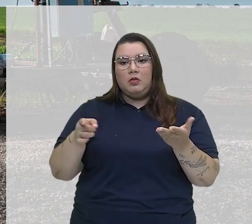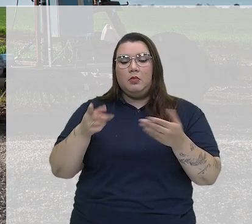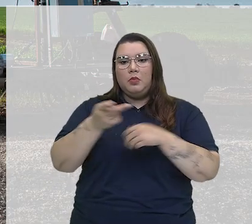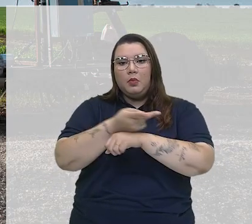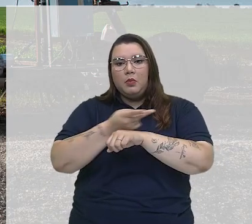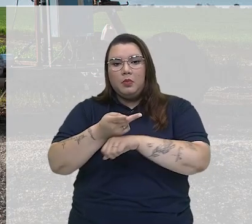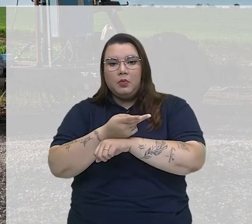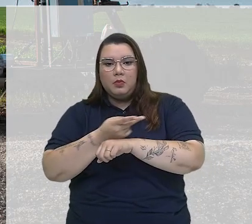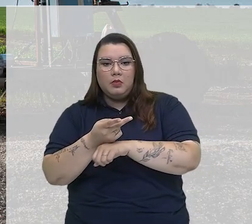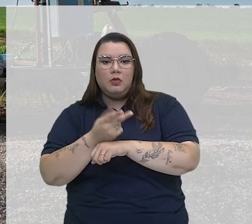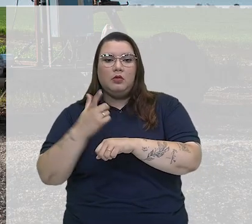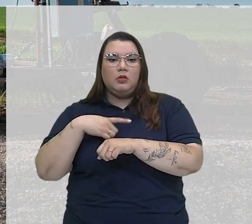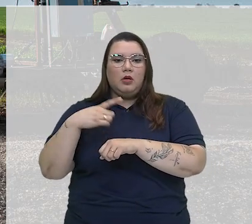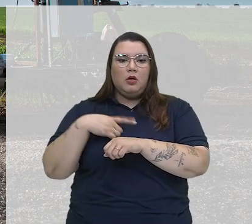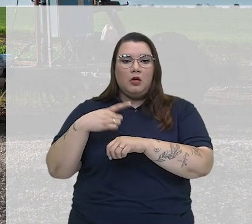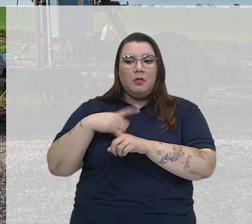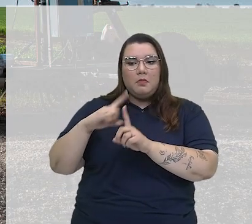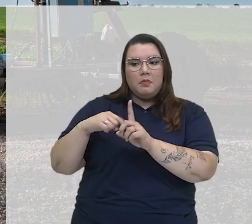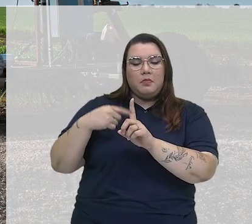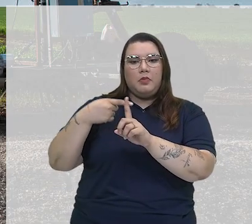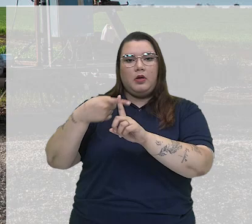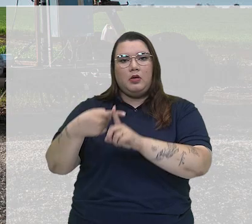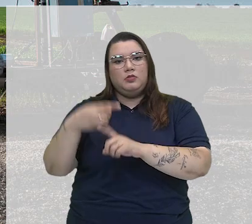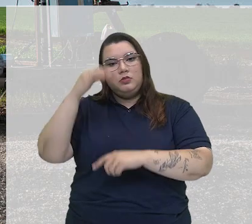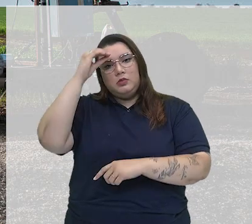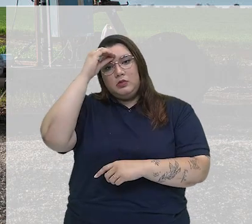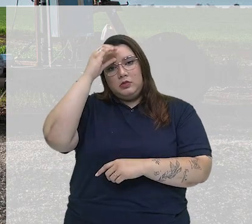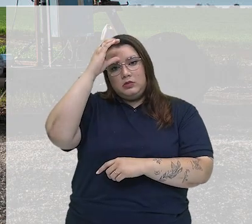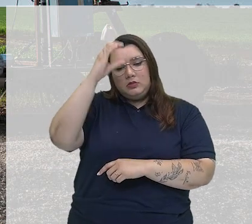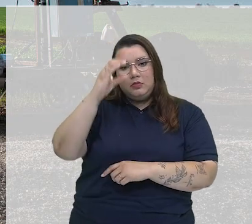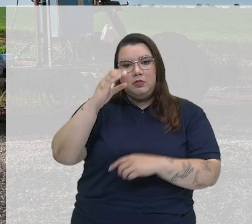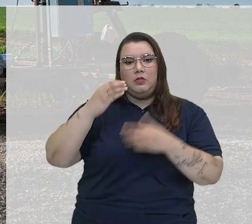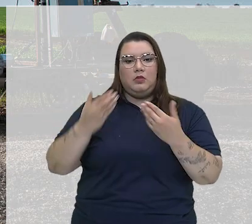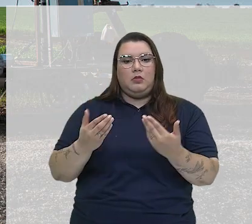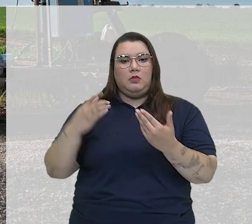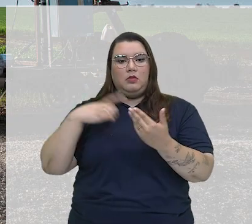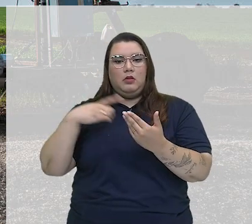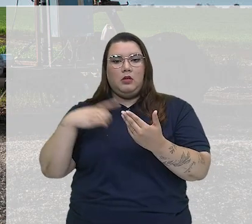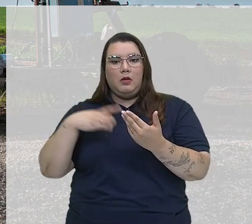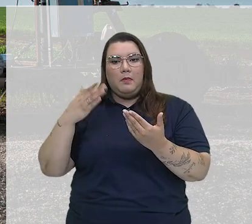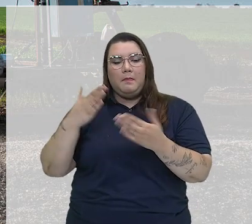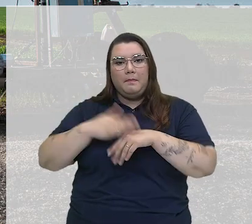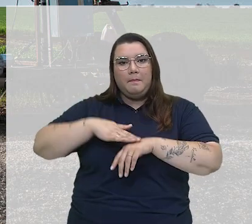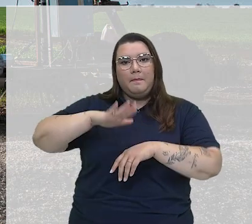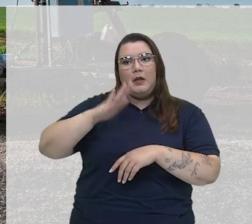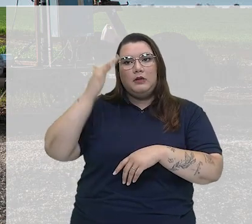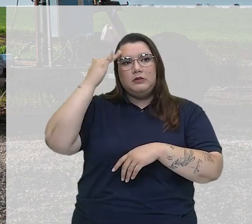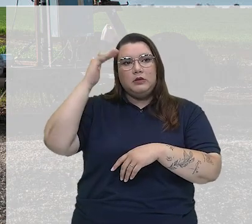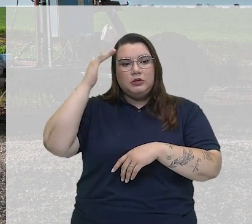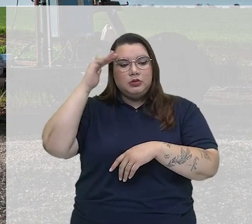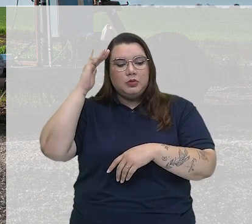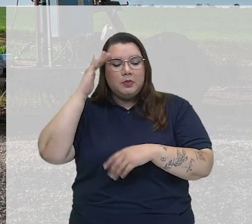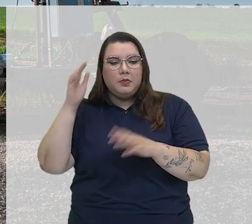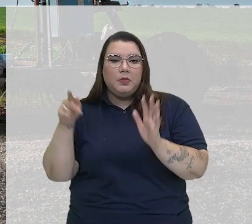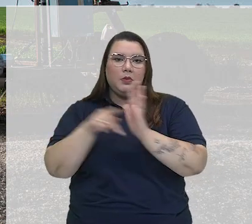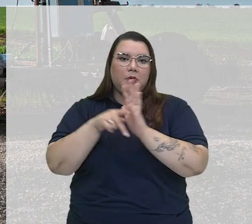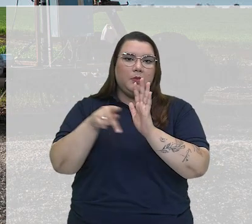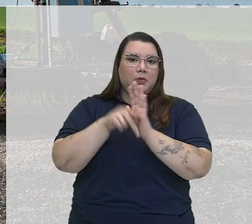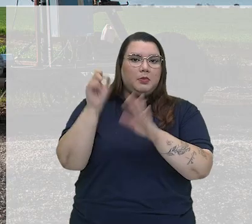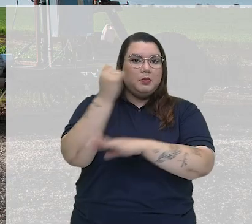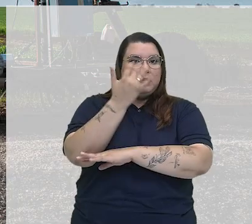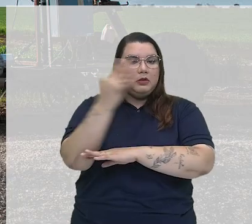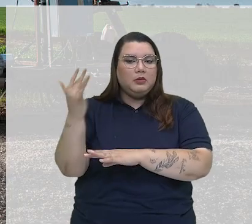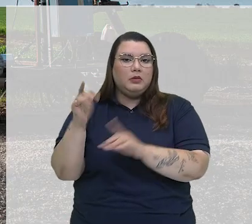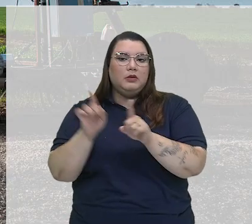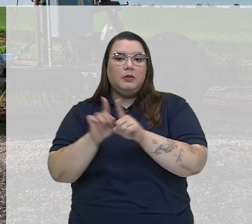ali buscando cada vez mais esses conhecimentos, buscando entender a natureza, buscando